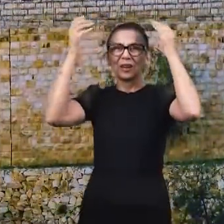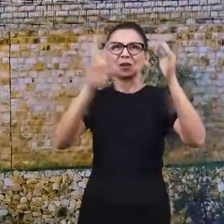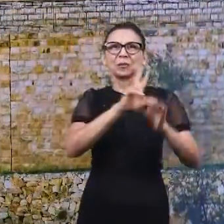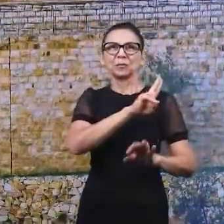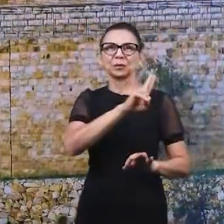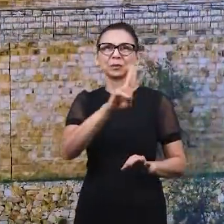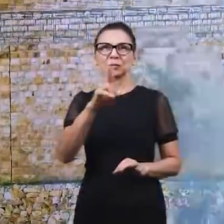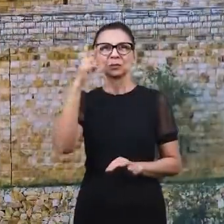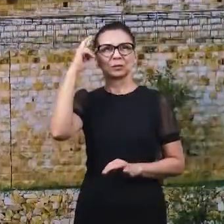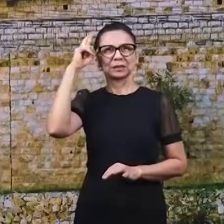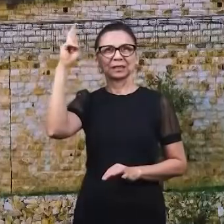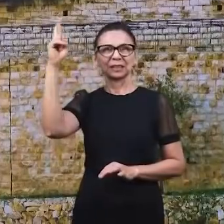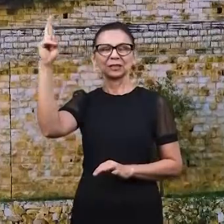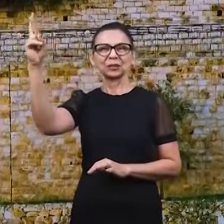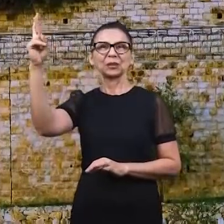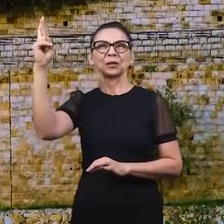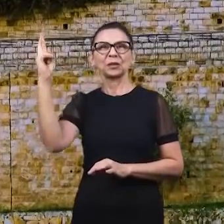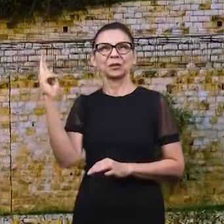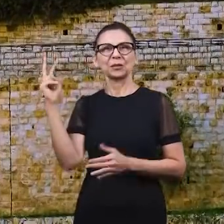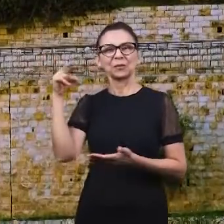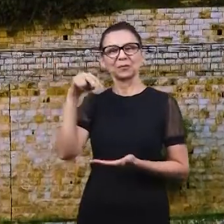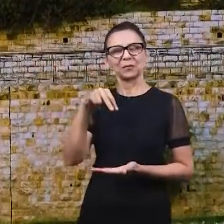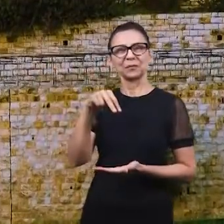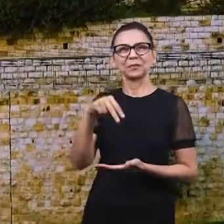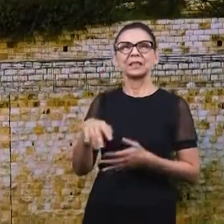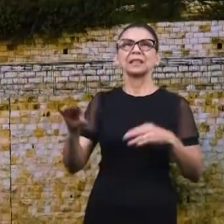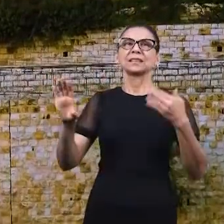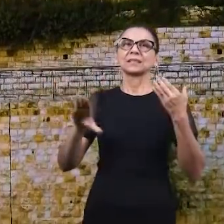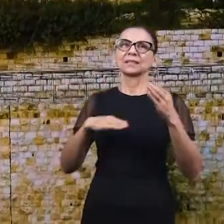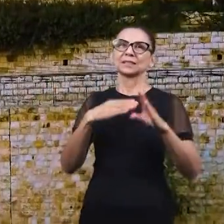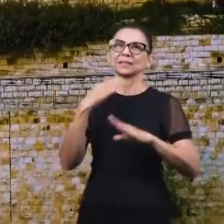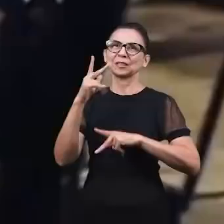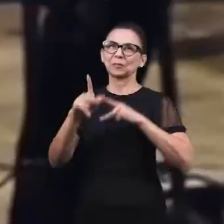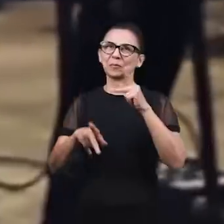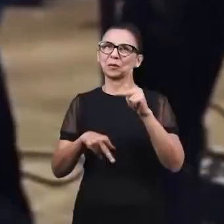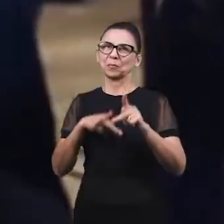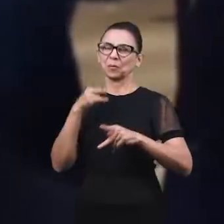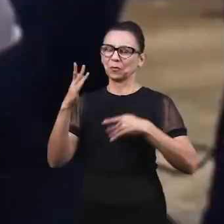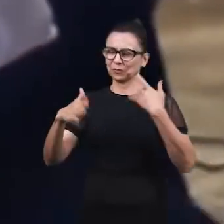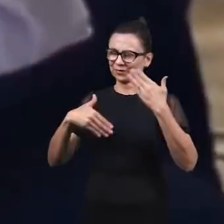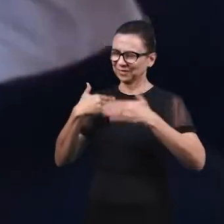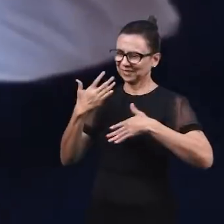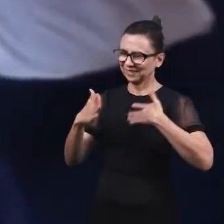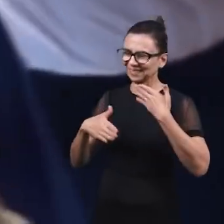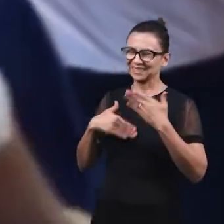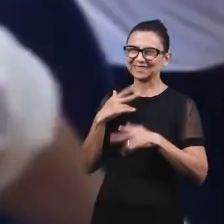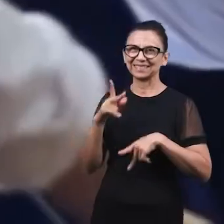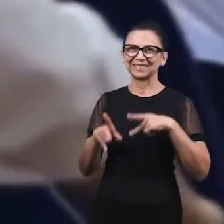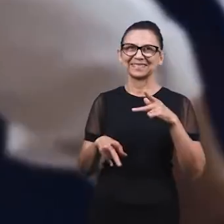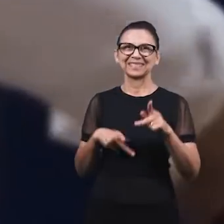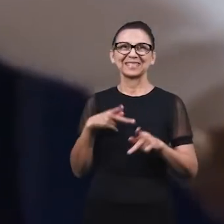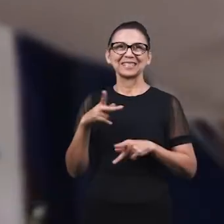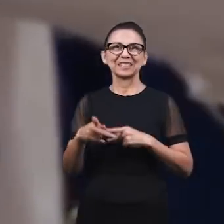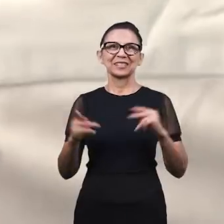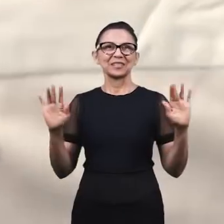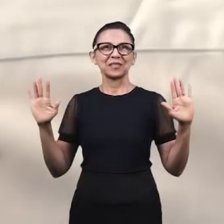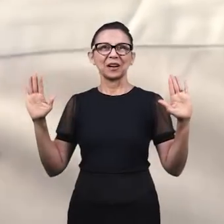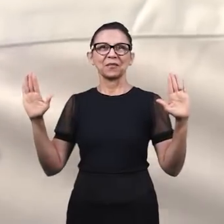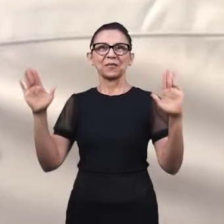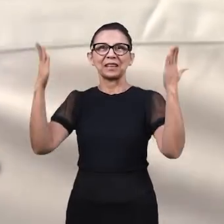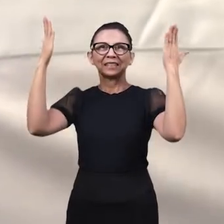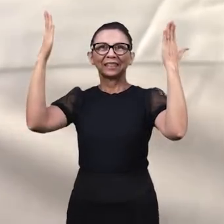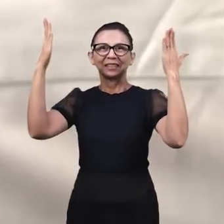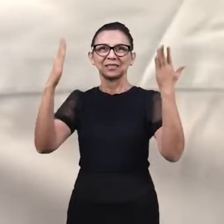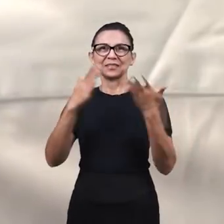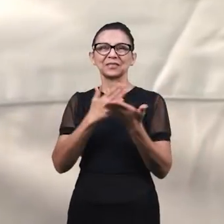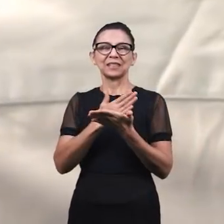que vem em nome do Senhor. Canta, meu povo, alegra,